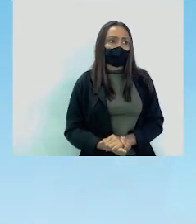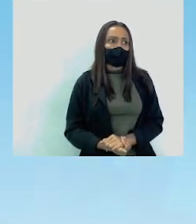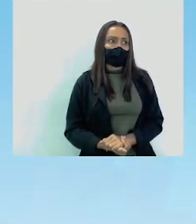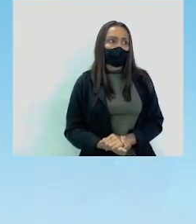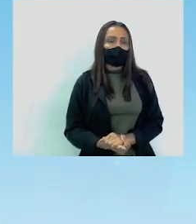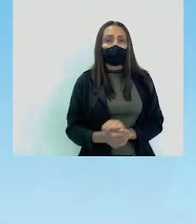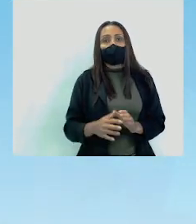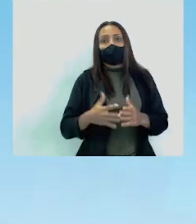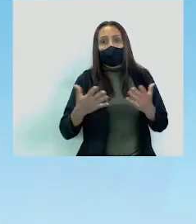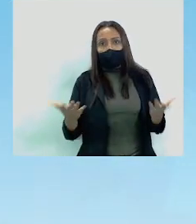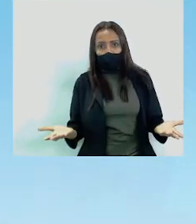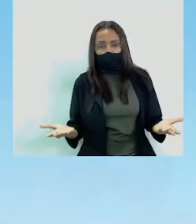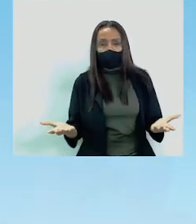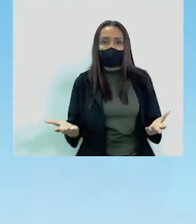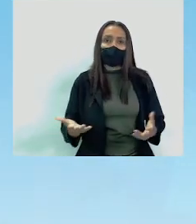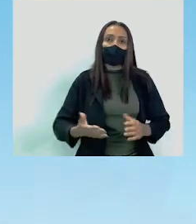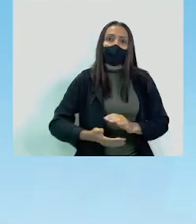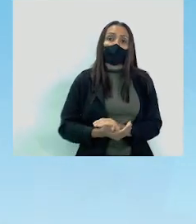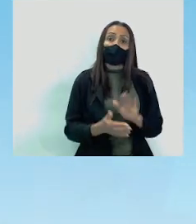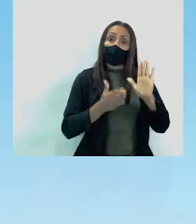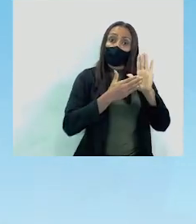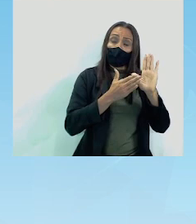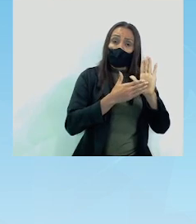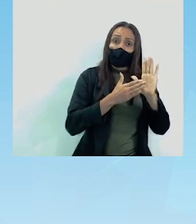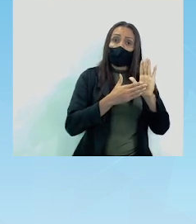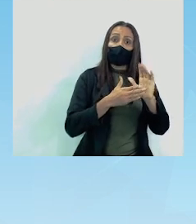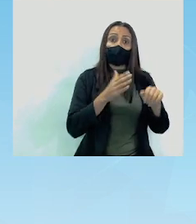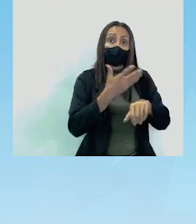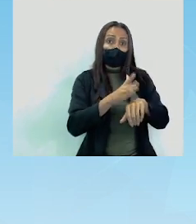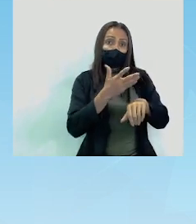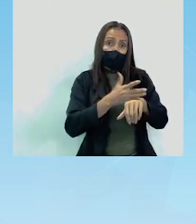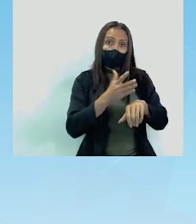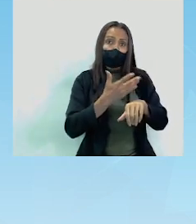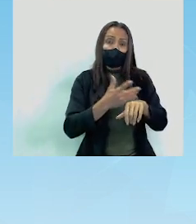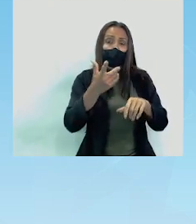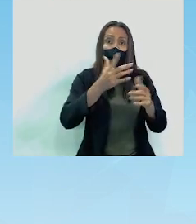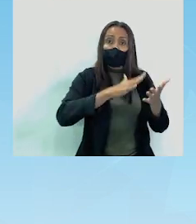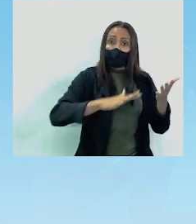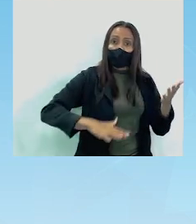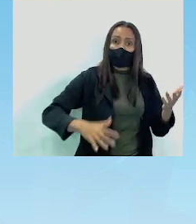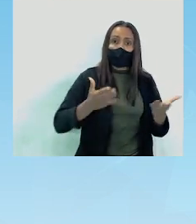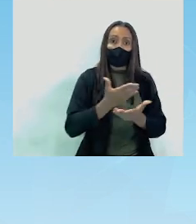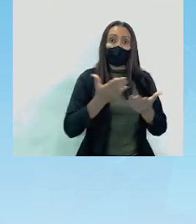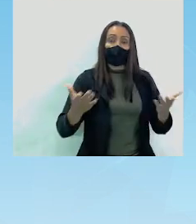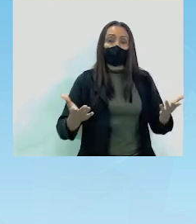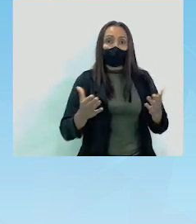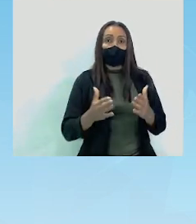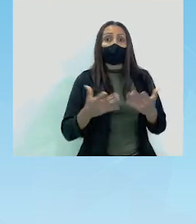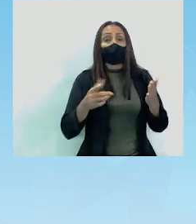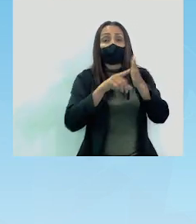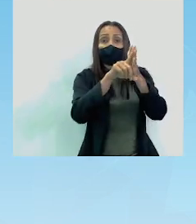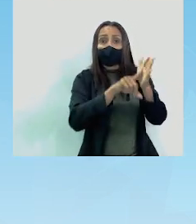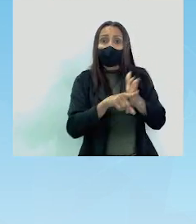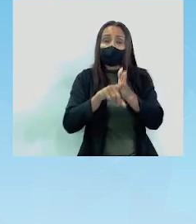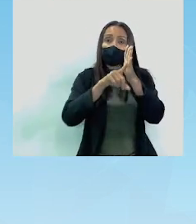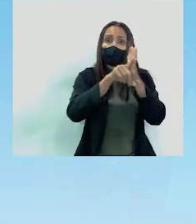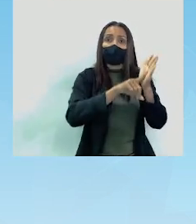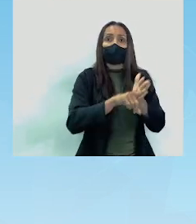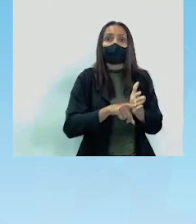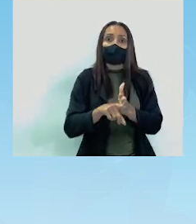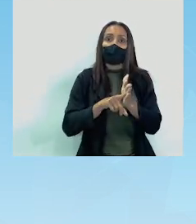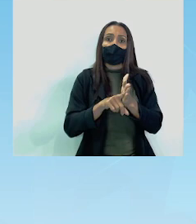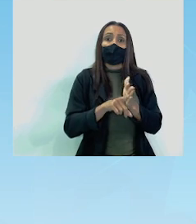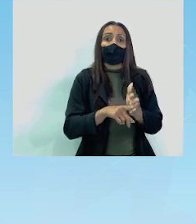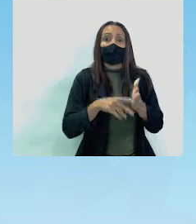Ok? Então, como proposta de atividade para vocês, eu peço que vocês façam uma pesquisa, né,